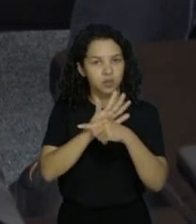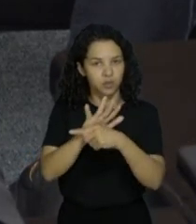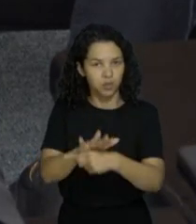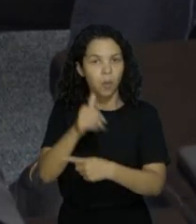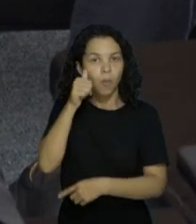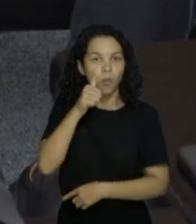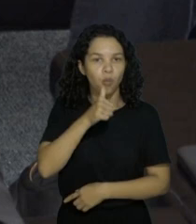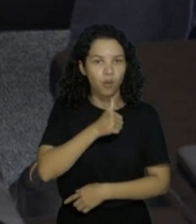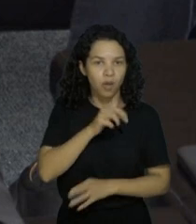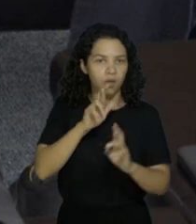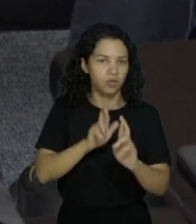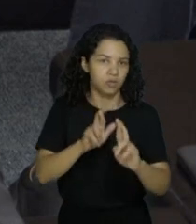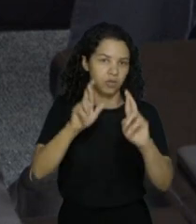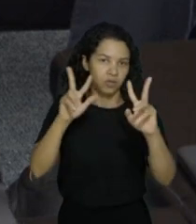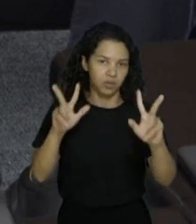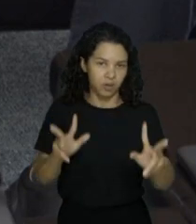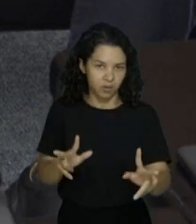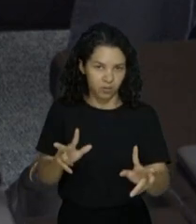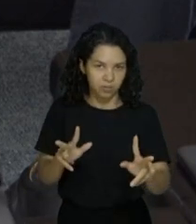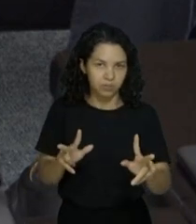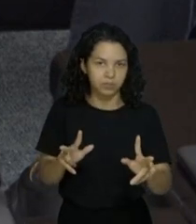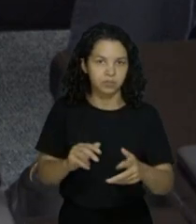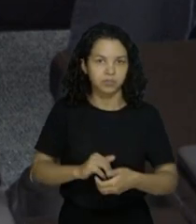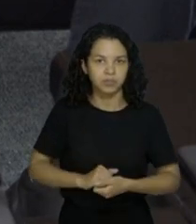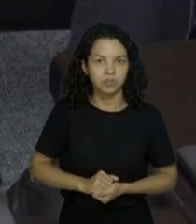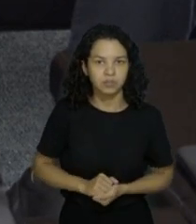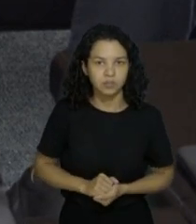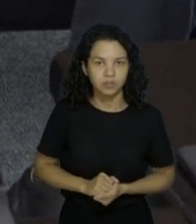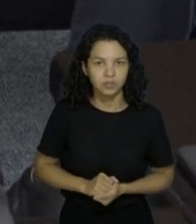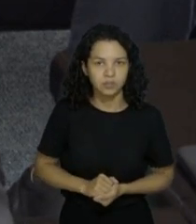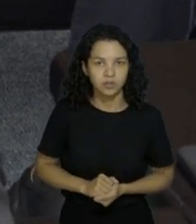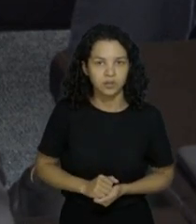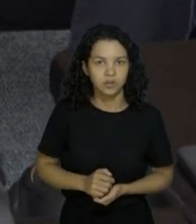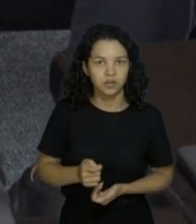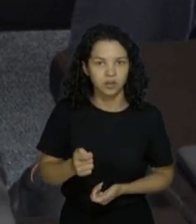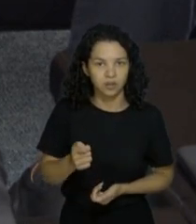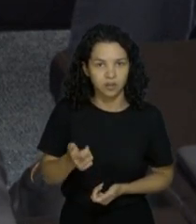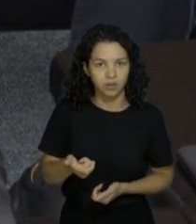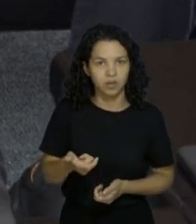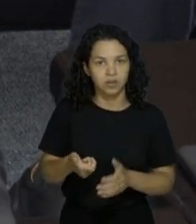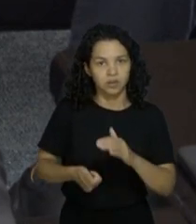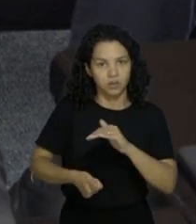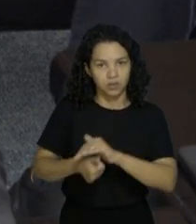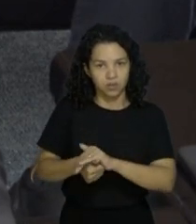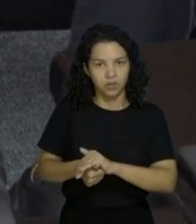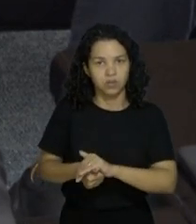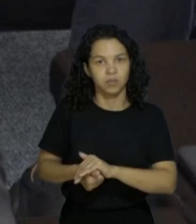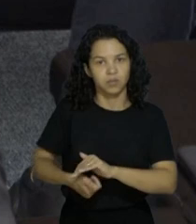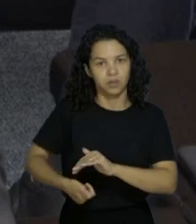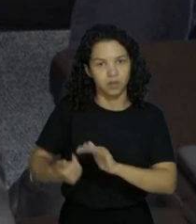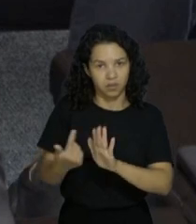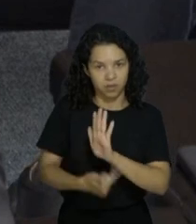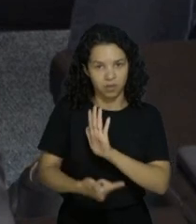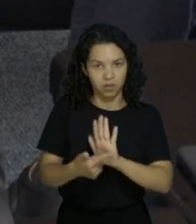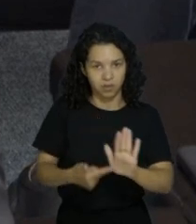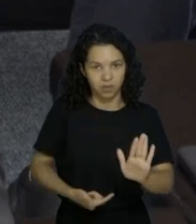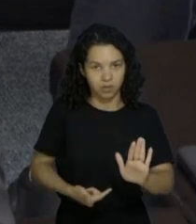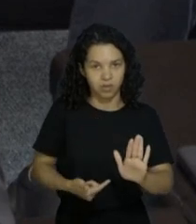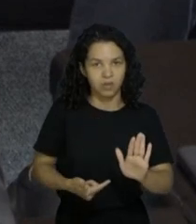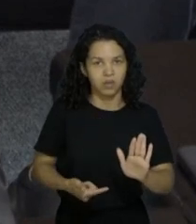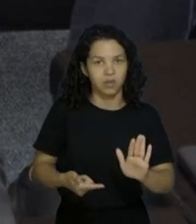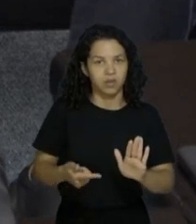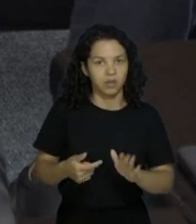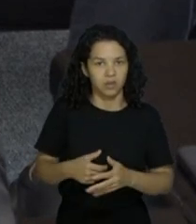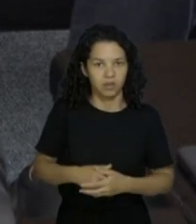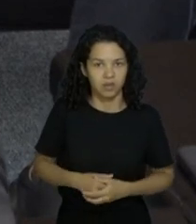mulheres são diferenciadas e quase não jabuti revoga-se a lei seria pago somente mas aquele